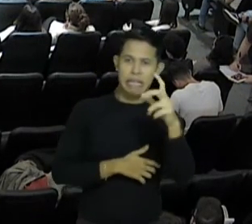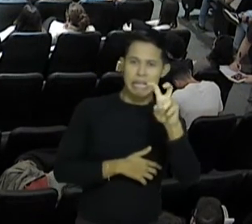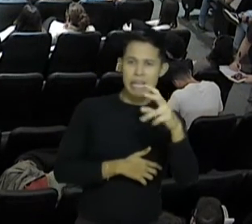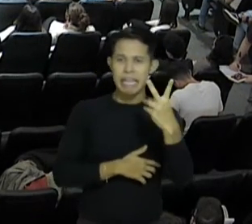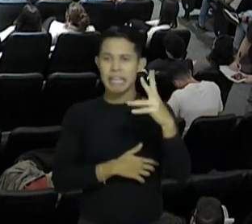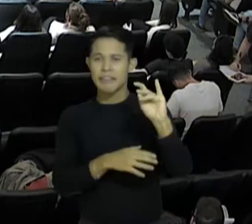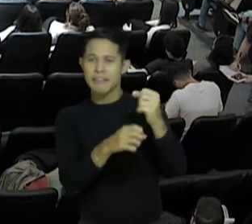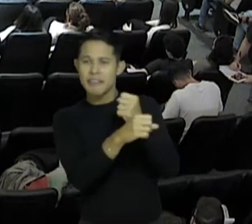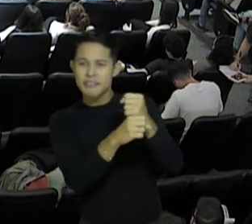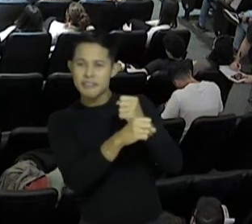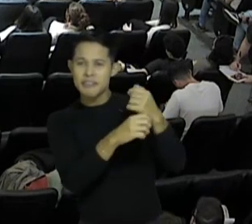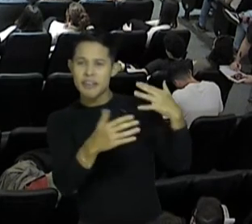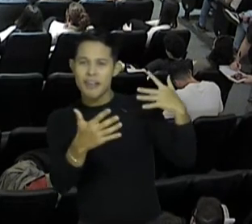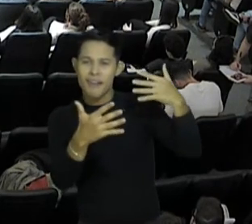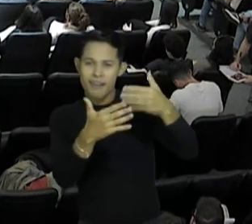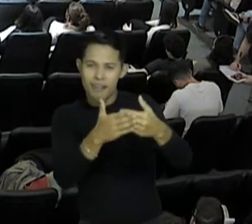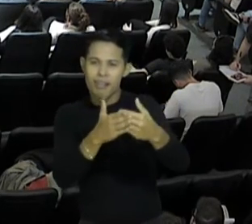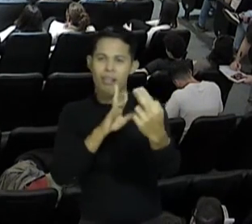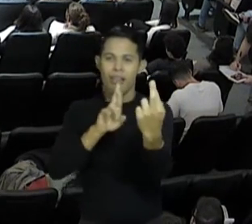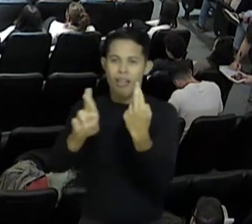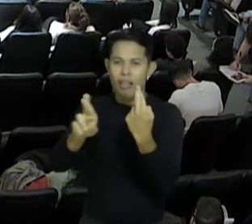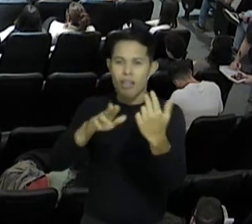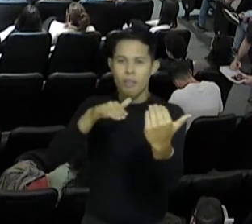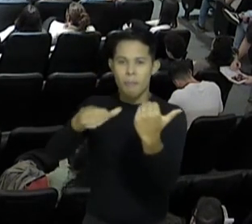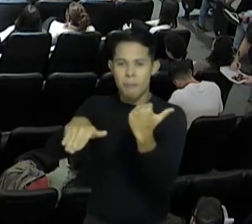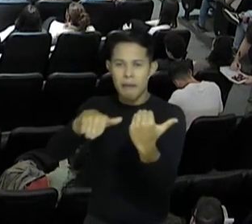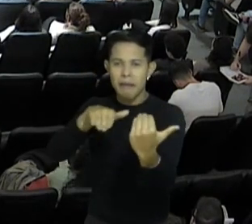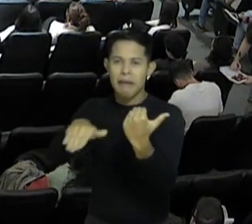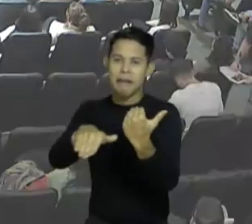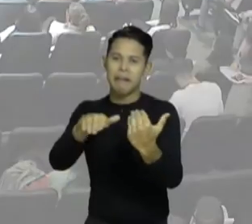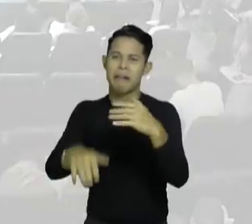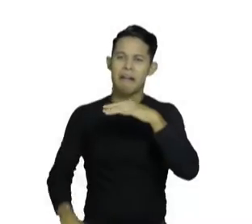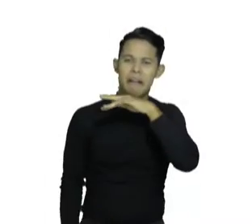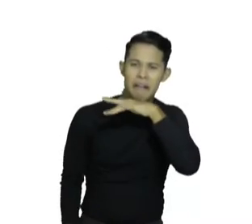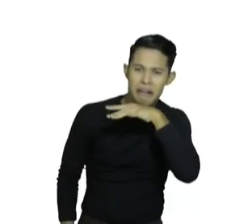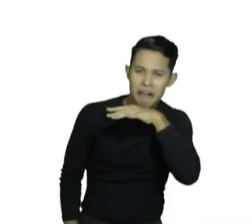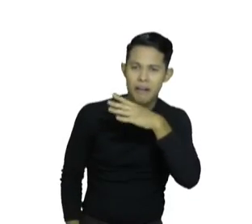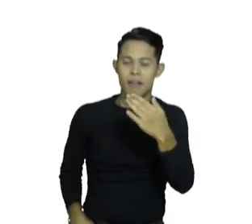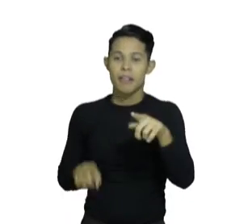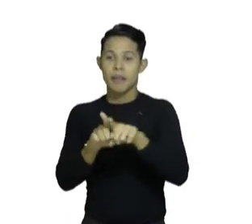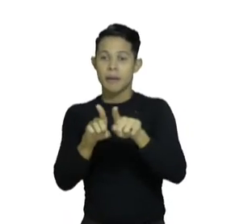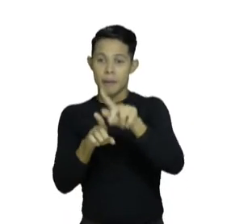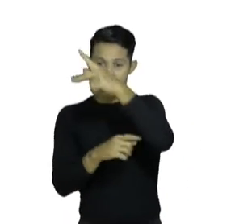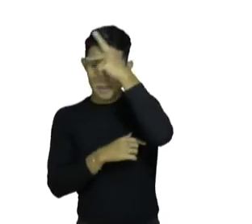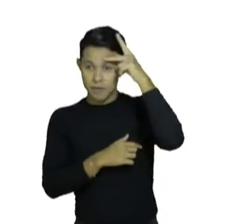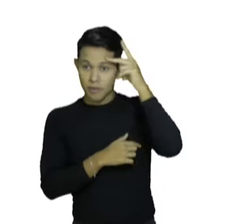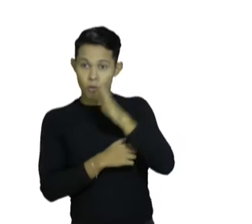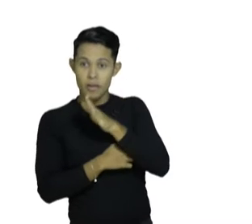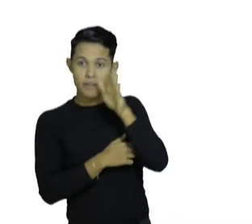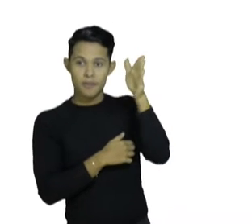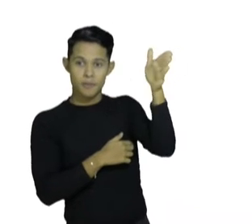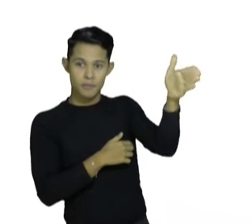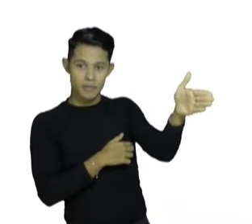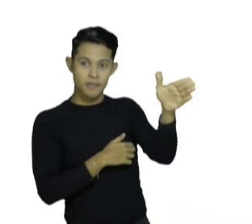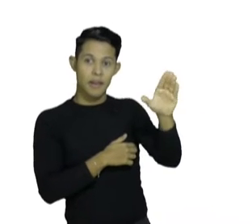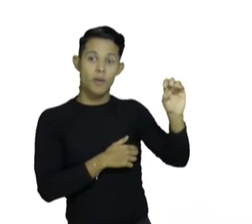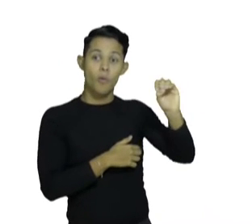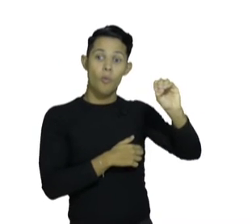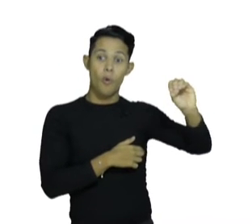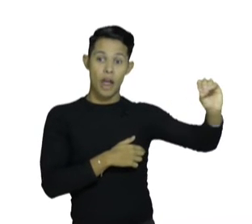Blumenau ind daal Pelo amor de Deus né E nós não conseguimos terminar uma duplicação quem vai lá para Oeste Então nossa